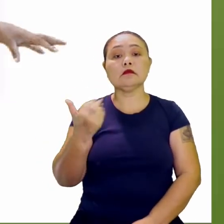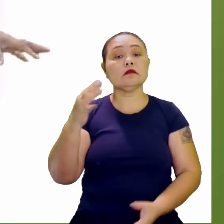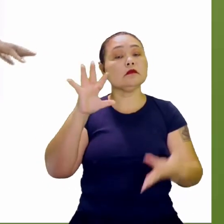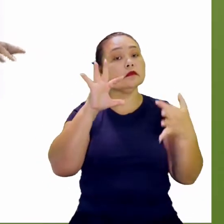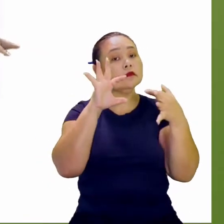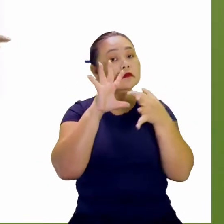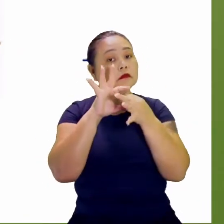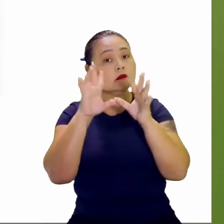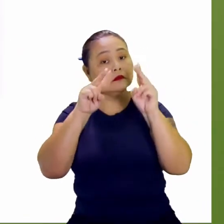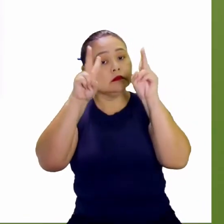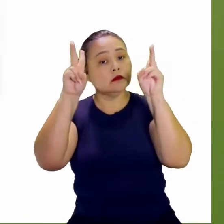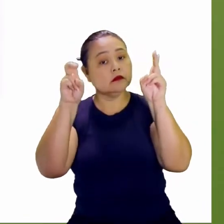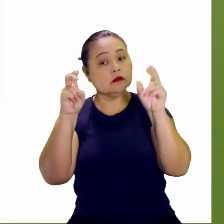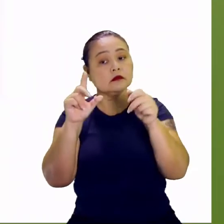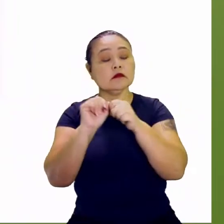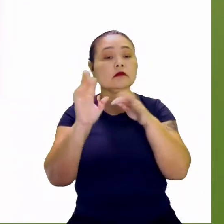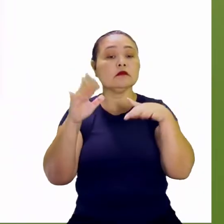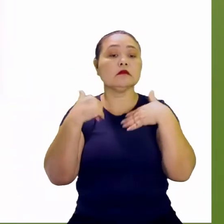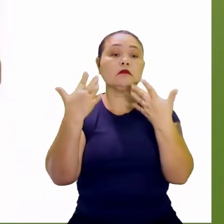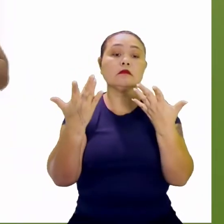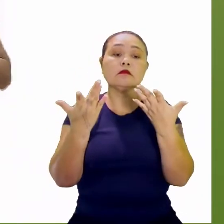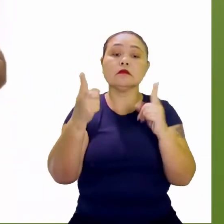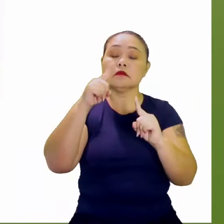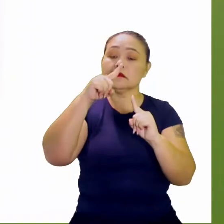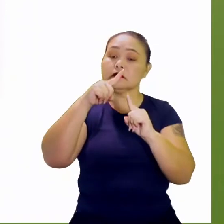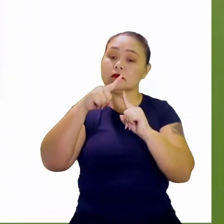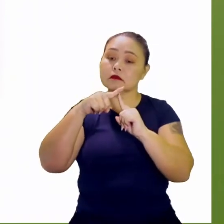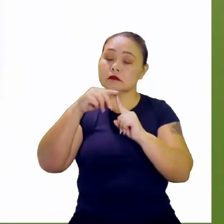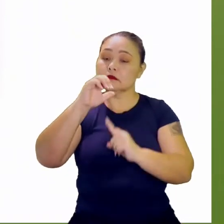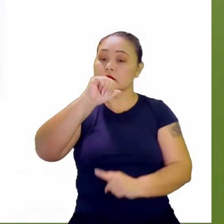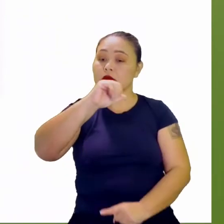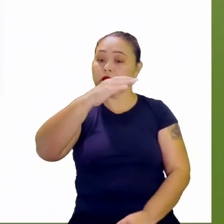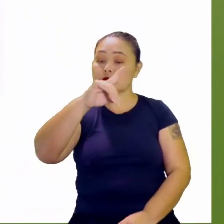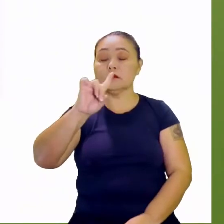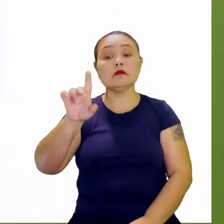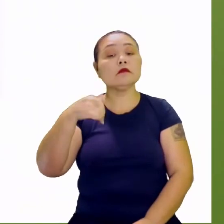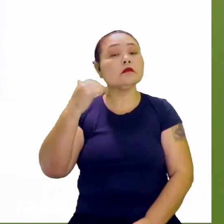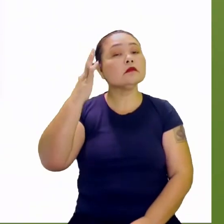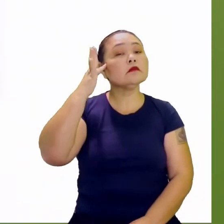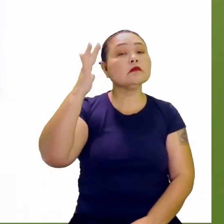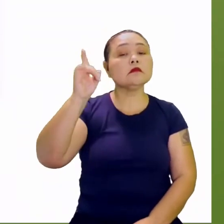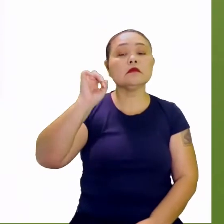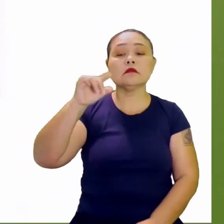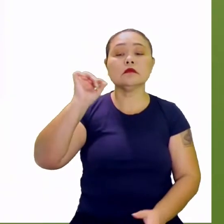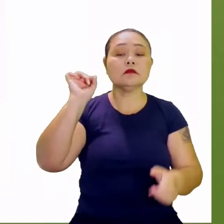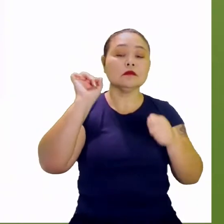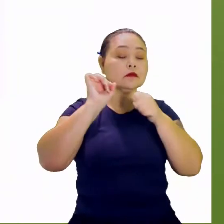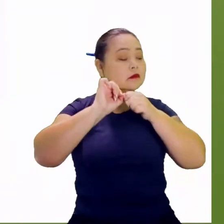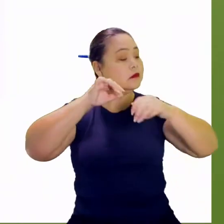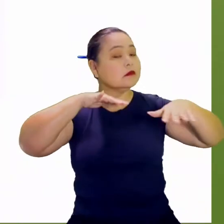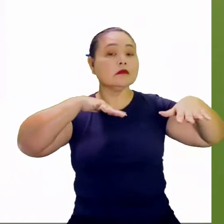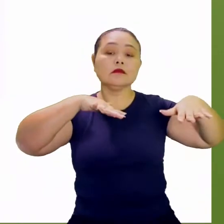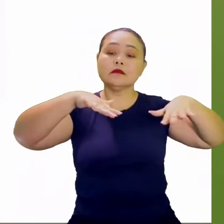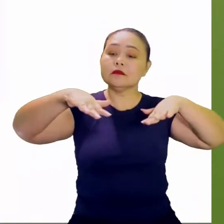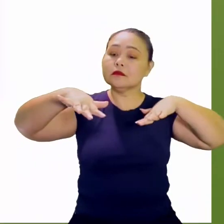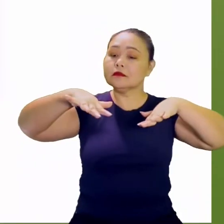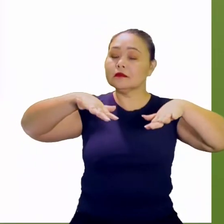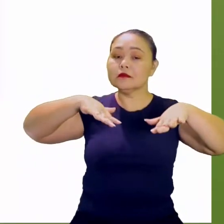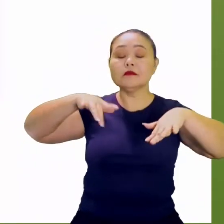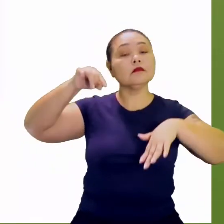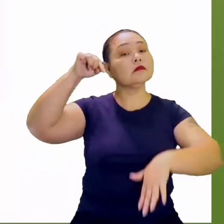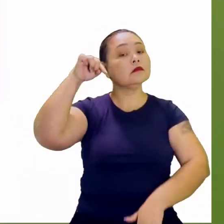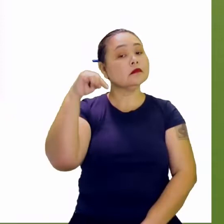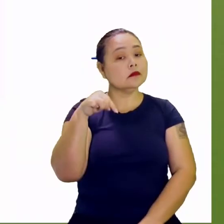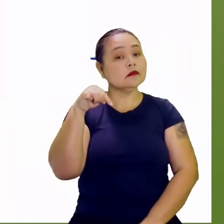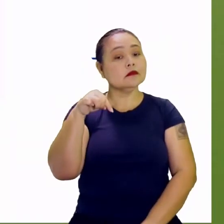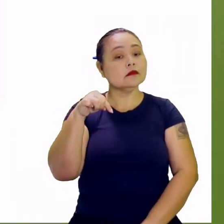esse assunto. Quando eu falo de tipo de ação, eu quero que você imagine você realizando um movimento. Então a gente tem aqui